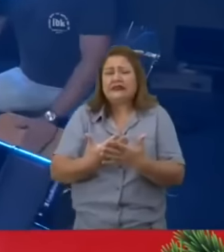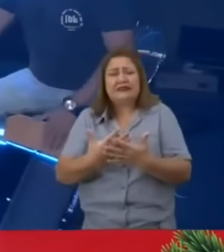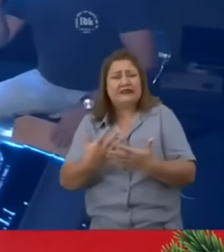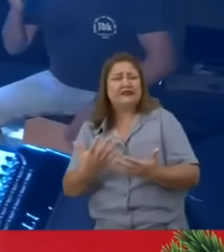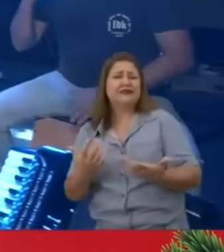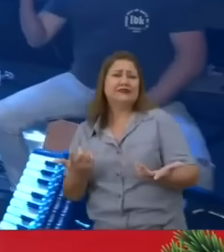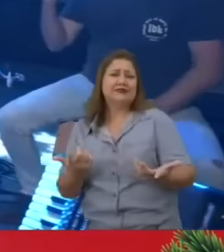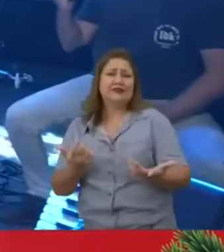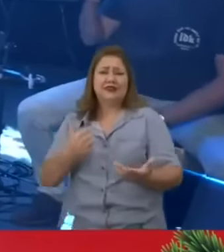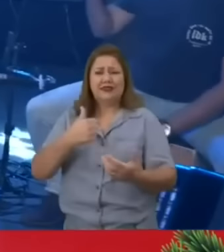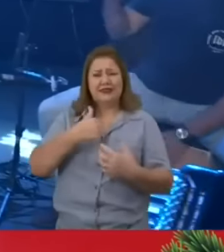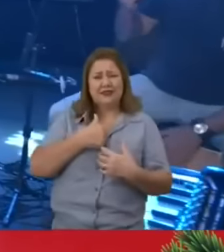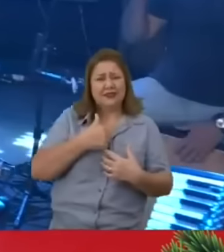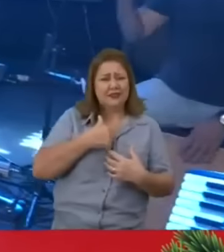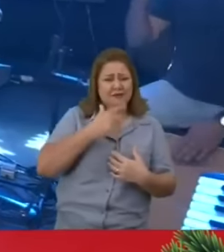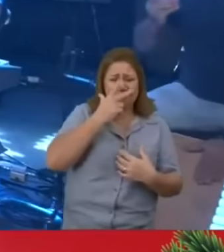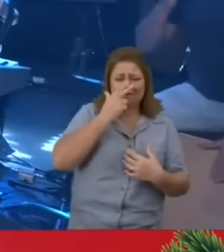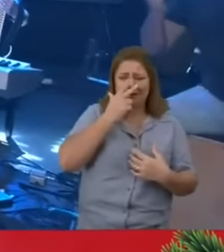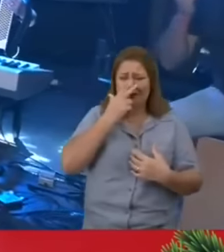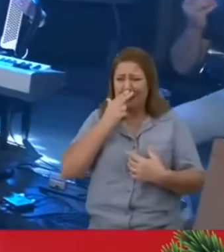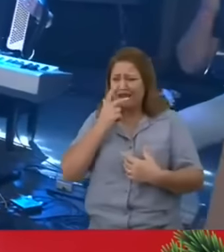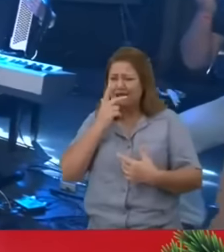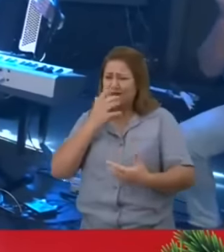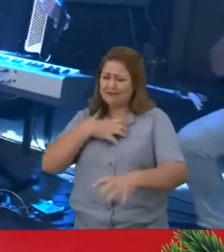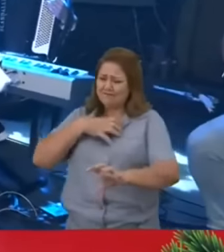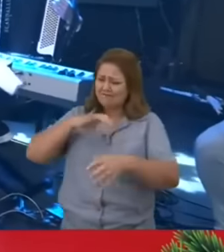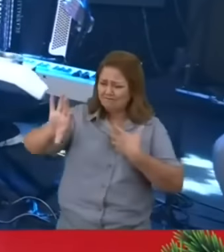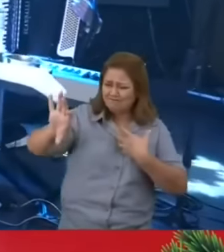de me trocar diversas vezes com você,